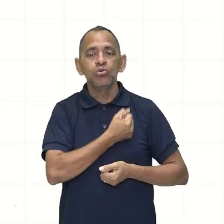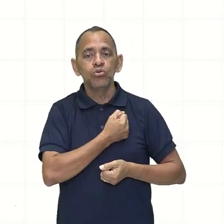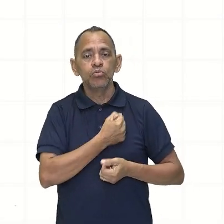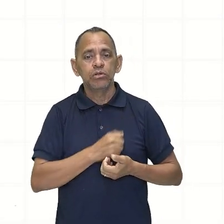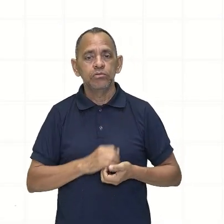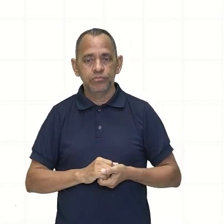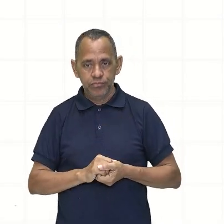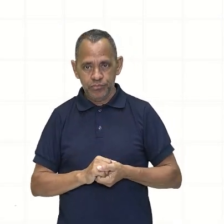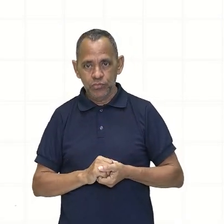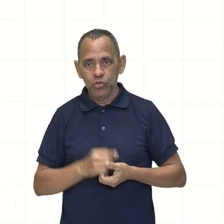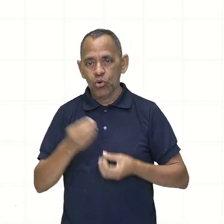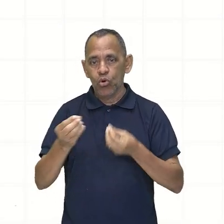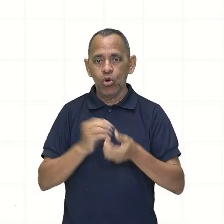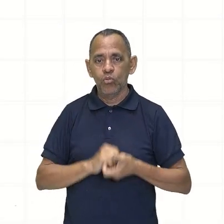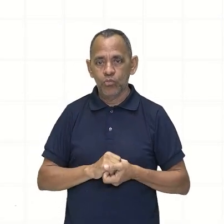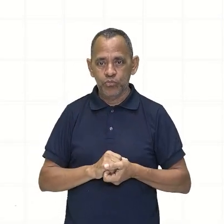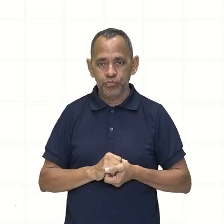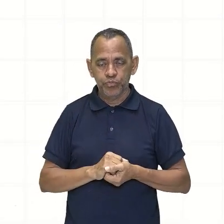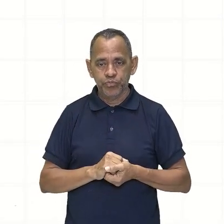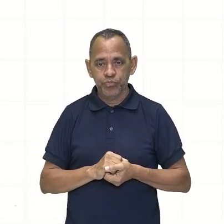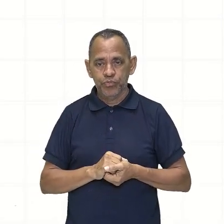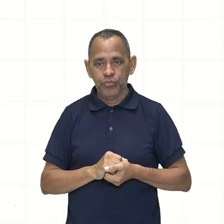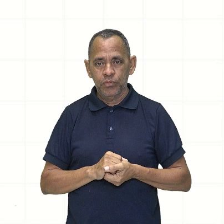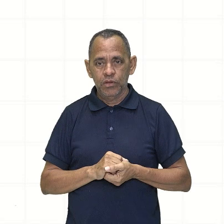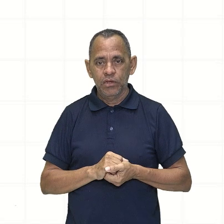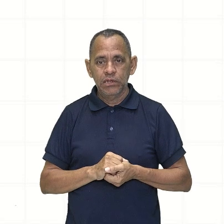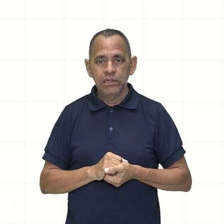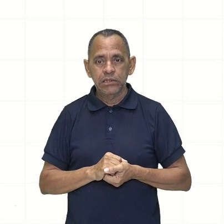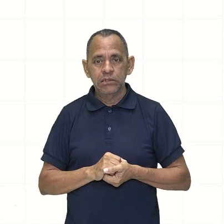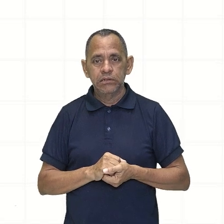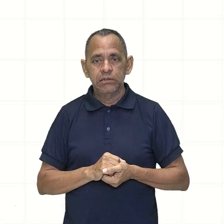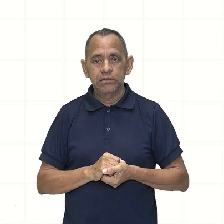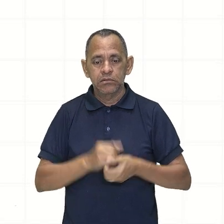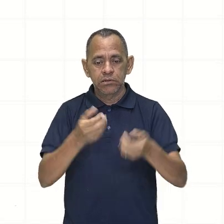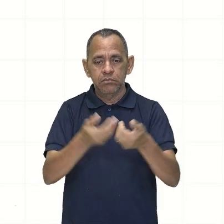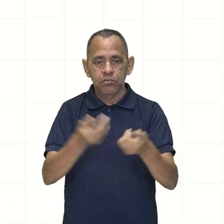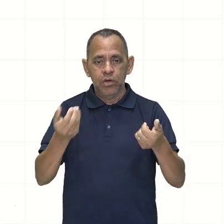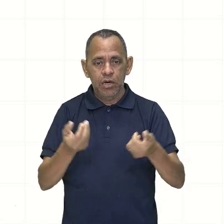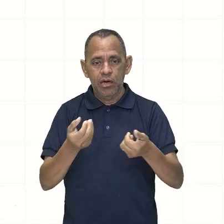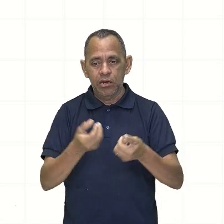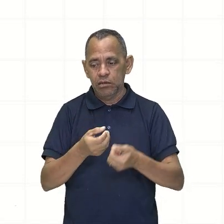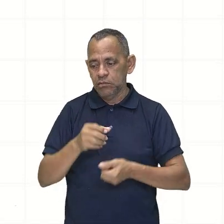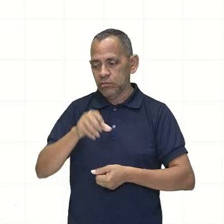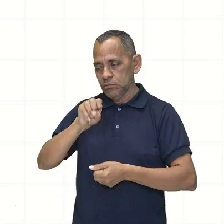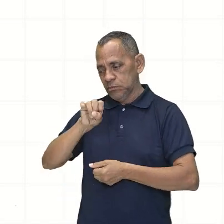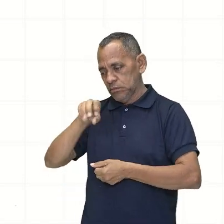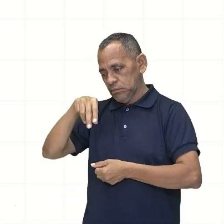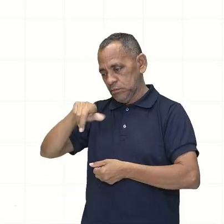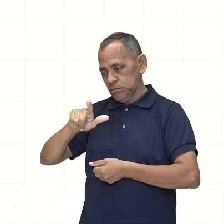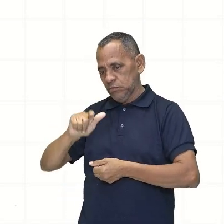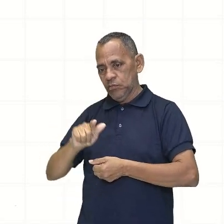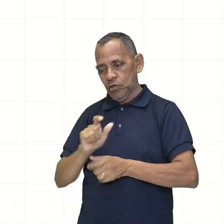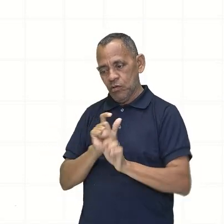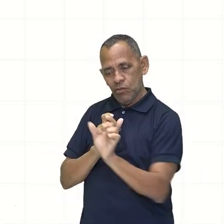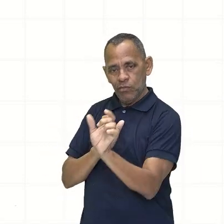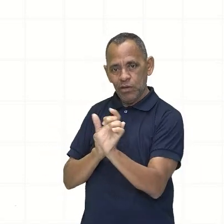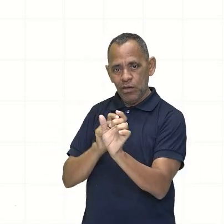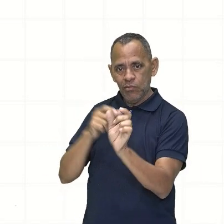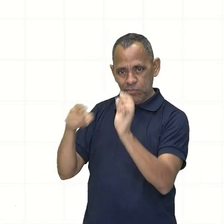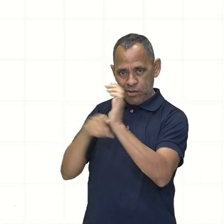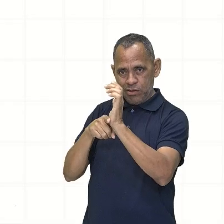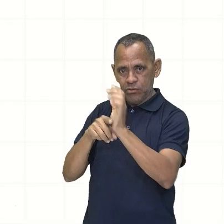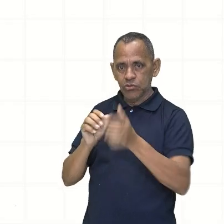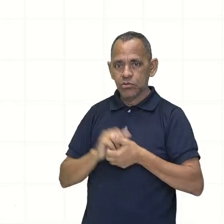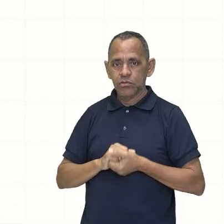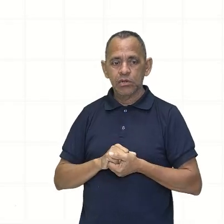tá? Sem ligar para sinal. Então, separo ali meu sinal de menos para fora, e aí, no caso, como minha conta